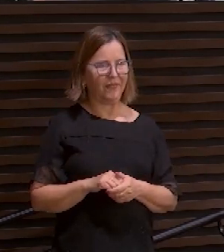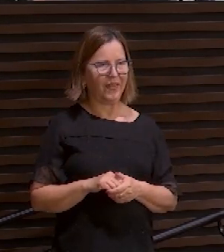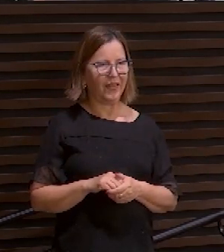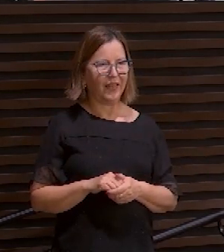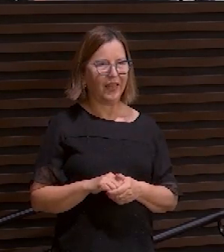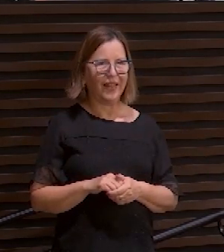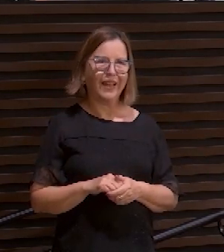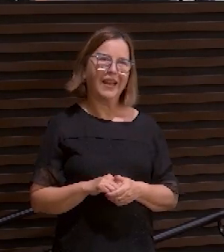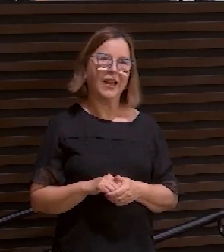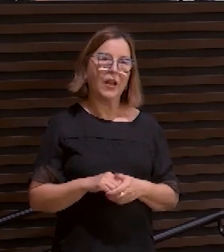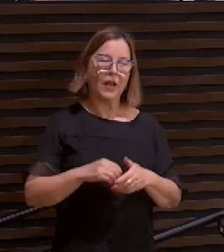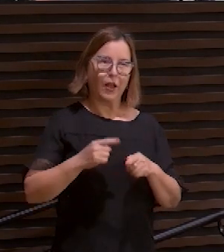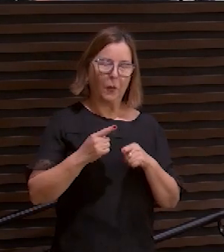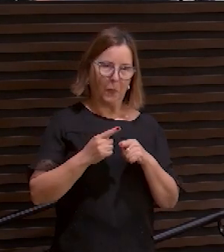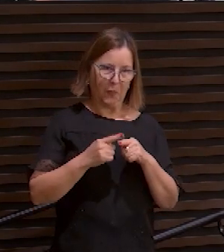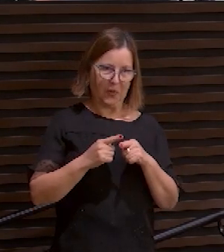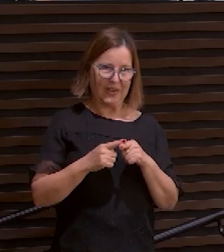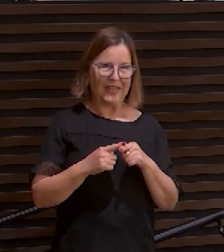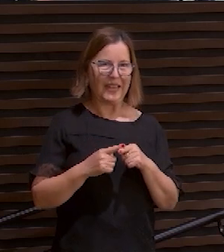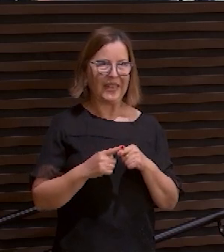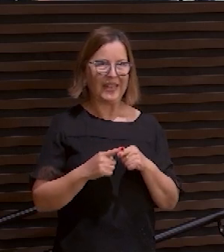Porque nós criamos uma fé